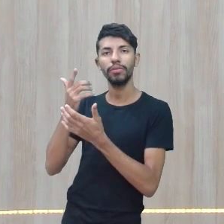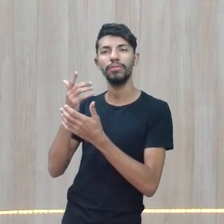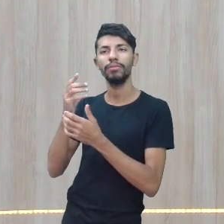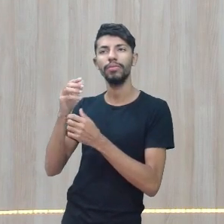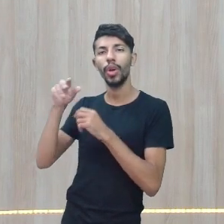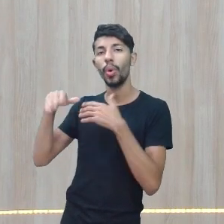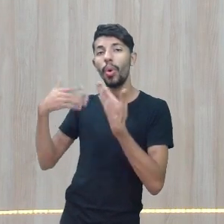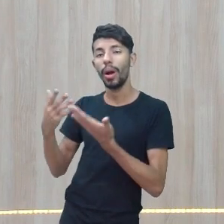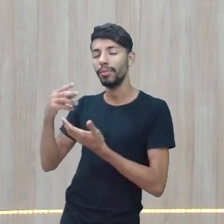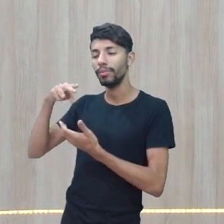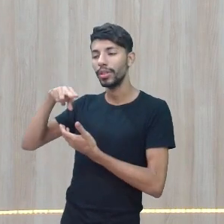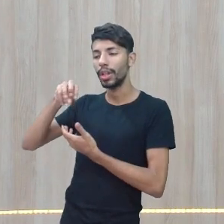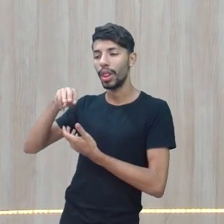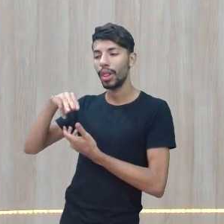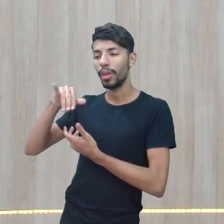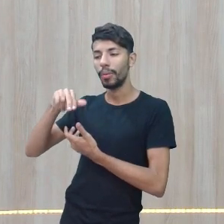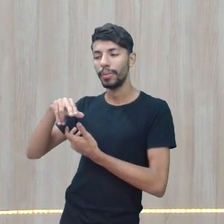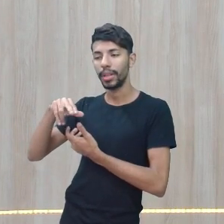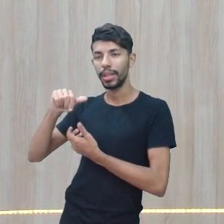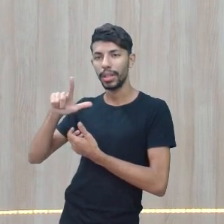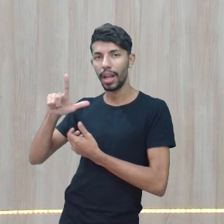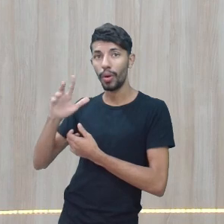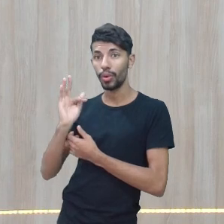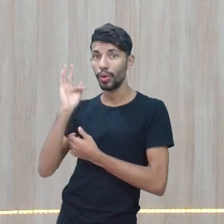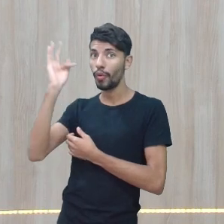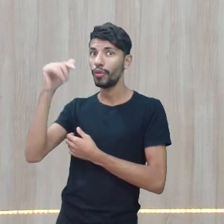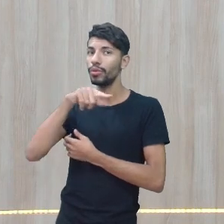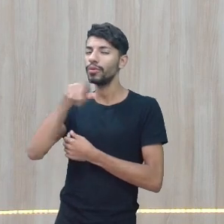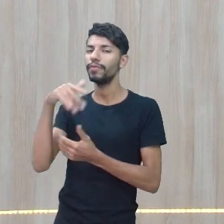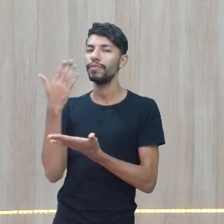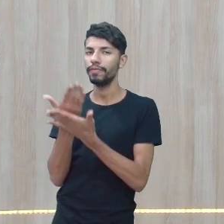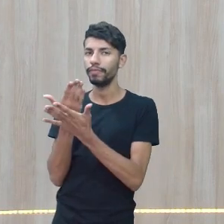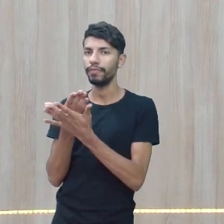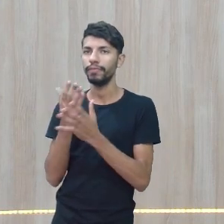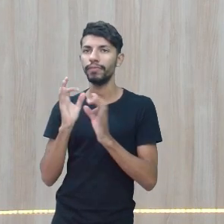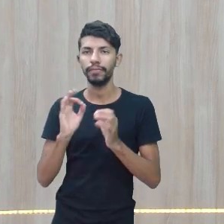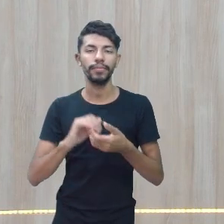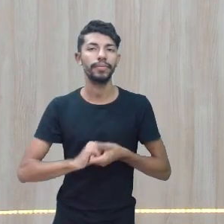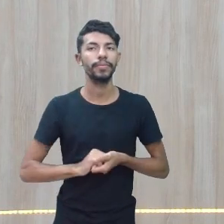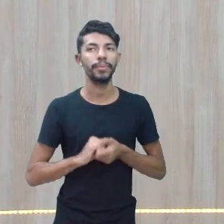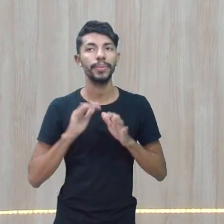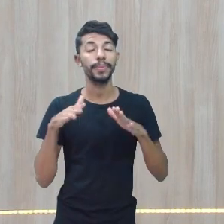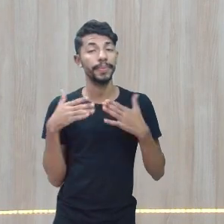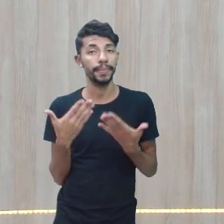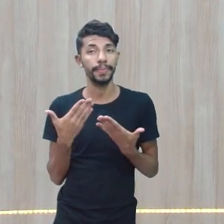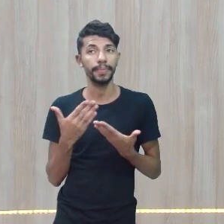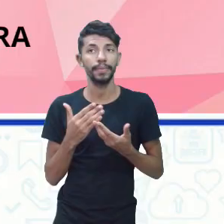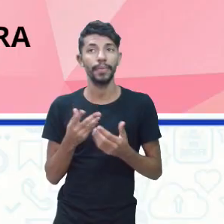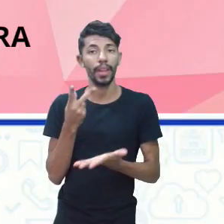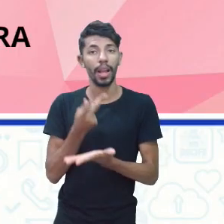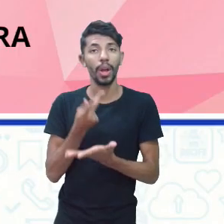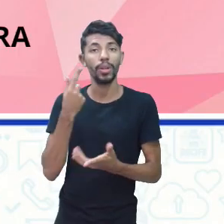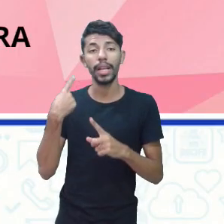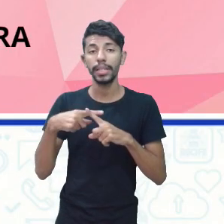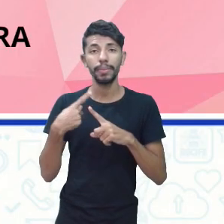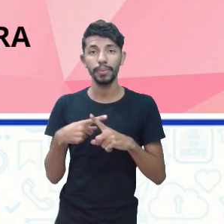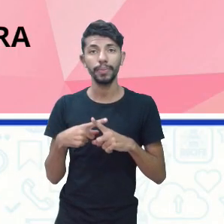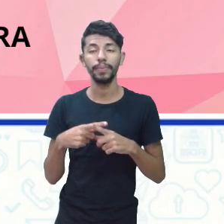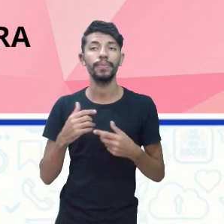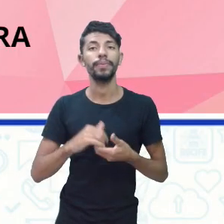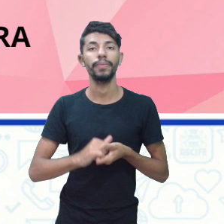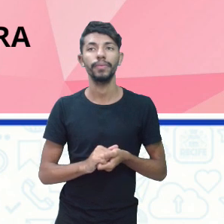apresentado para vocês a concordância nominal. Então, ela acontece quando o